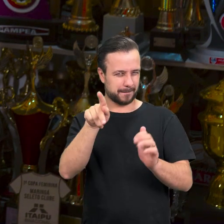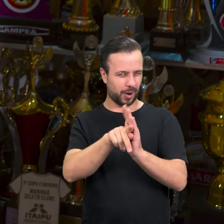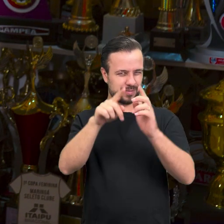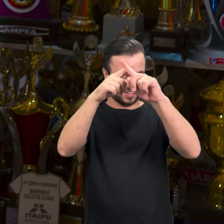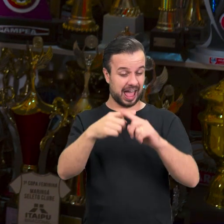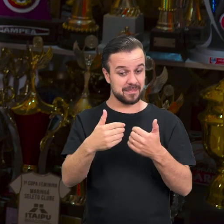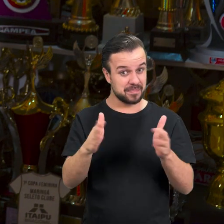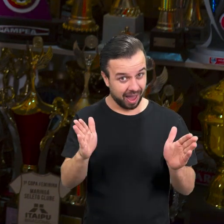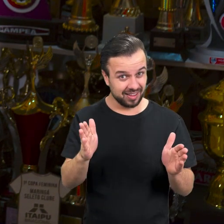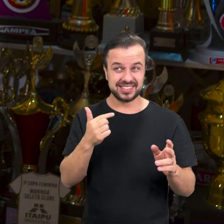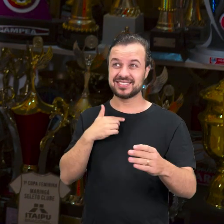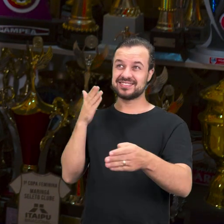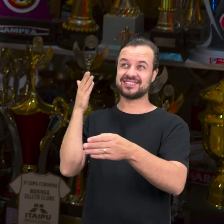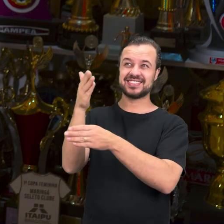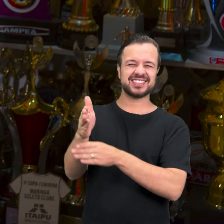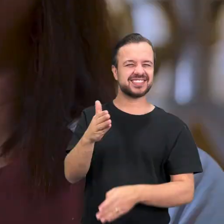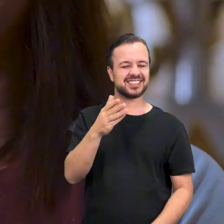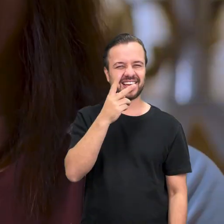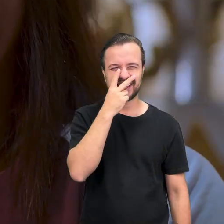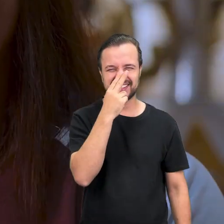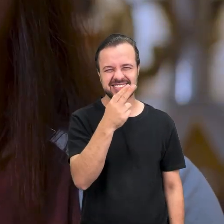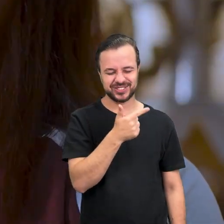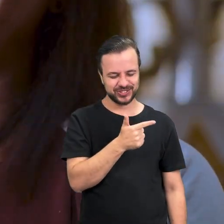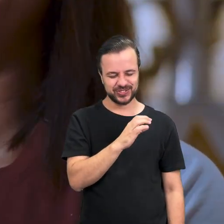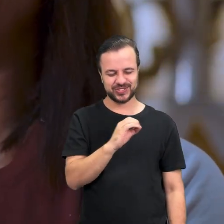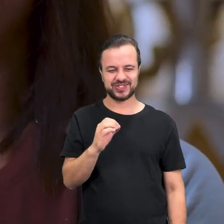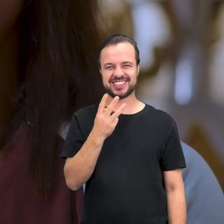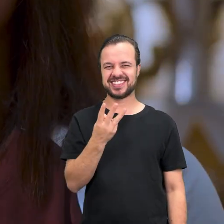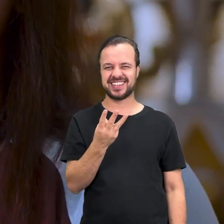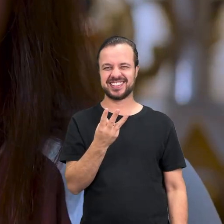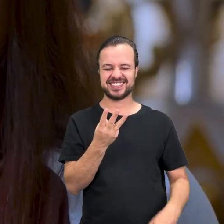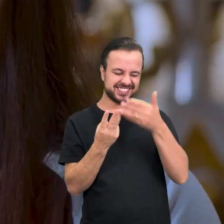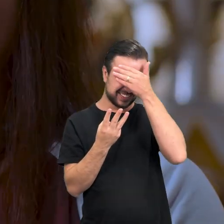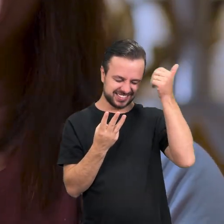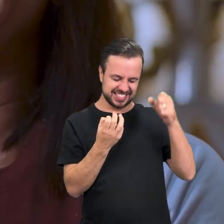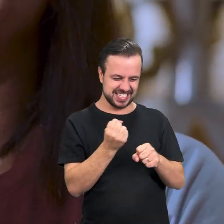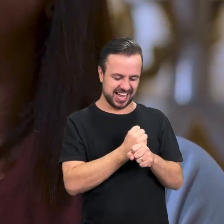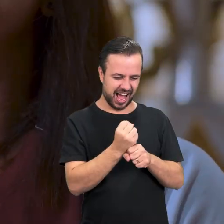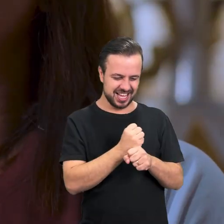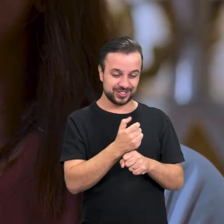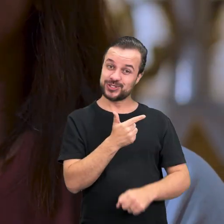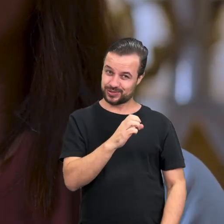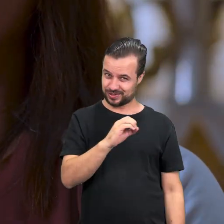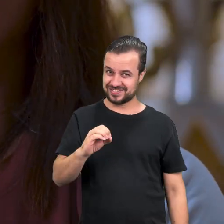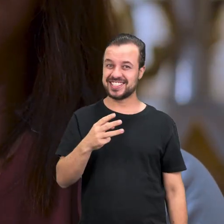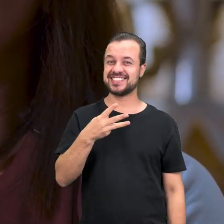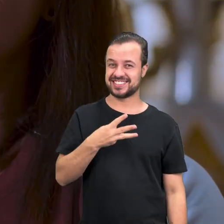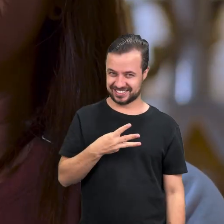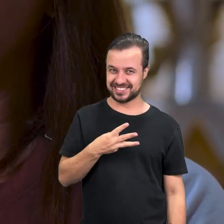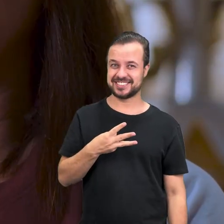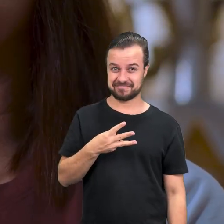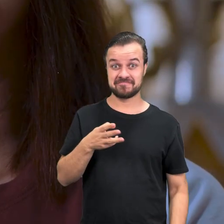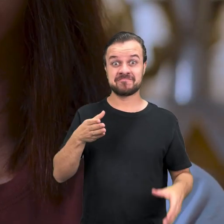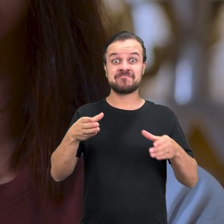Seleto, se eu não me engano, em 2003, não posso falar muito em anos, mas o time